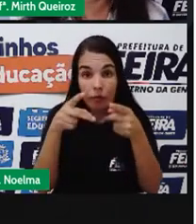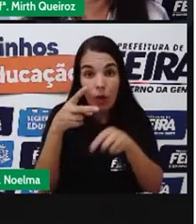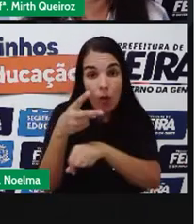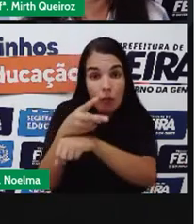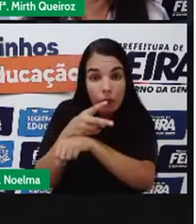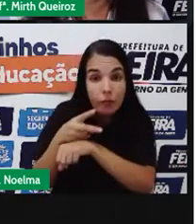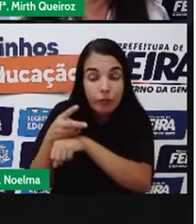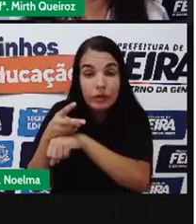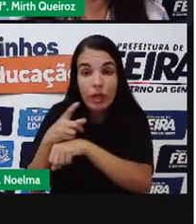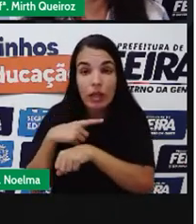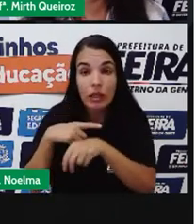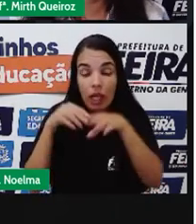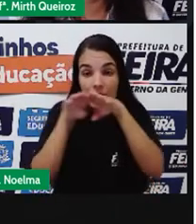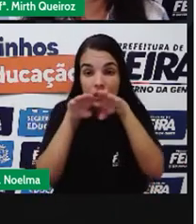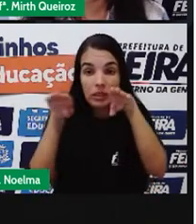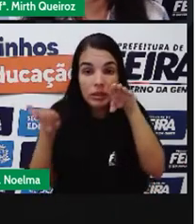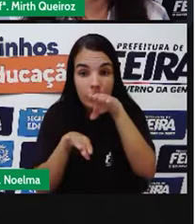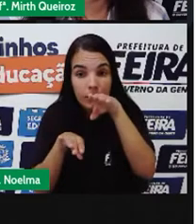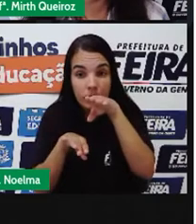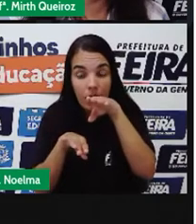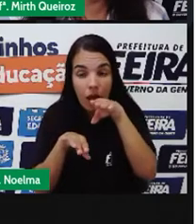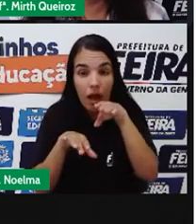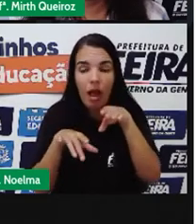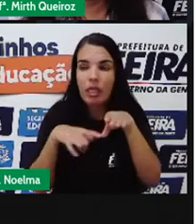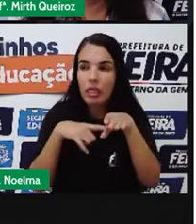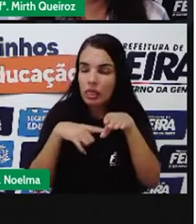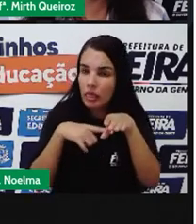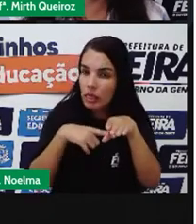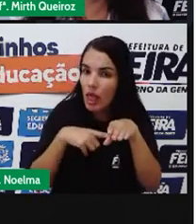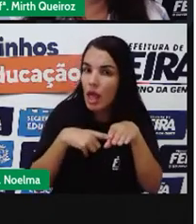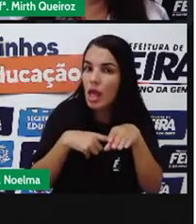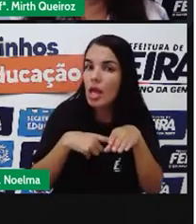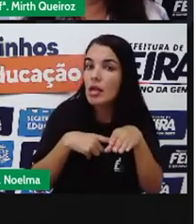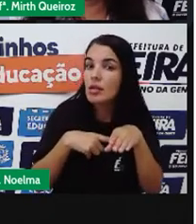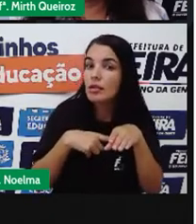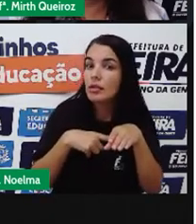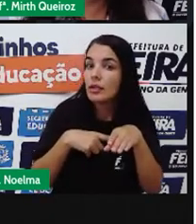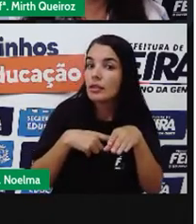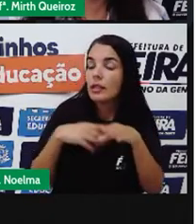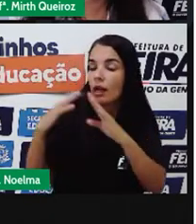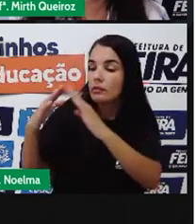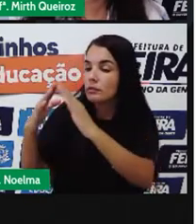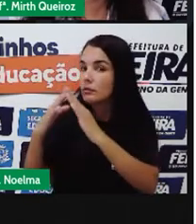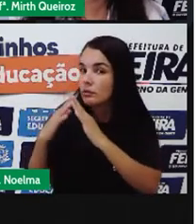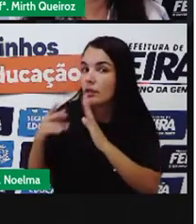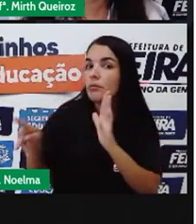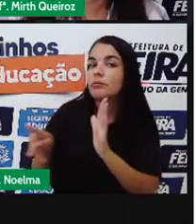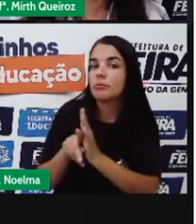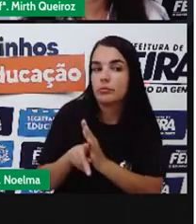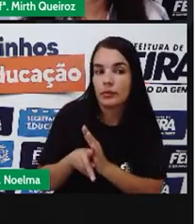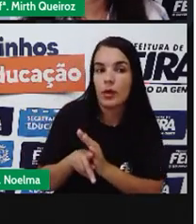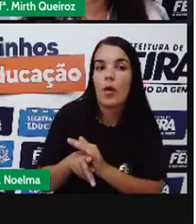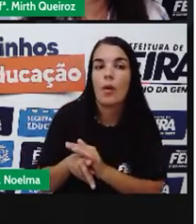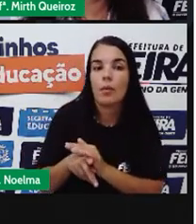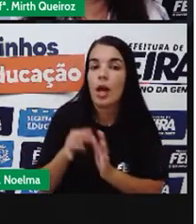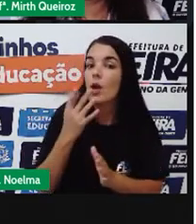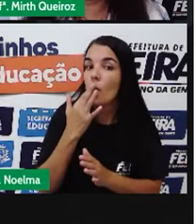que a desigualdade, ela tem cor e ela tem endereço, né?